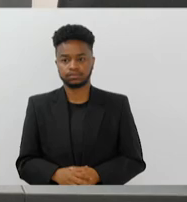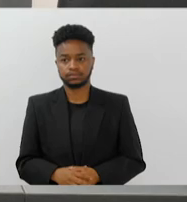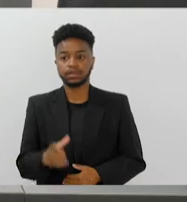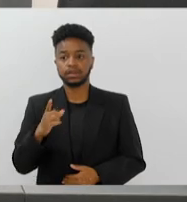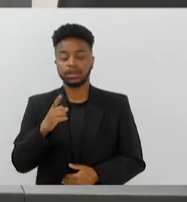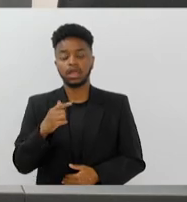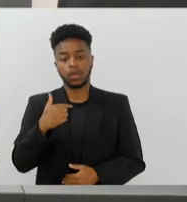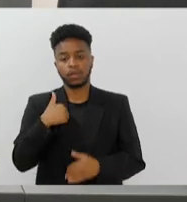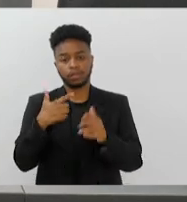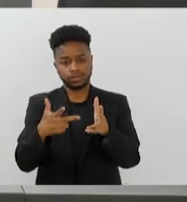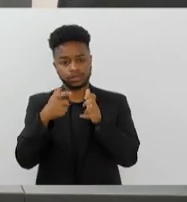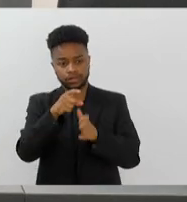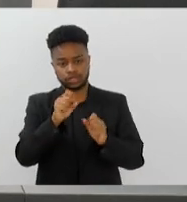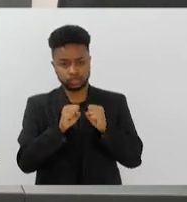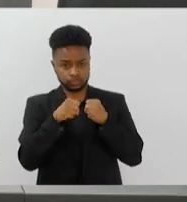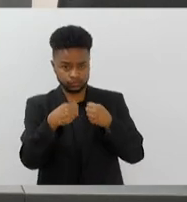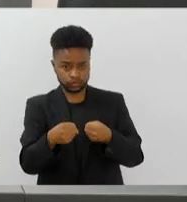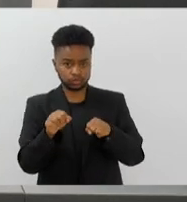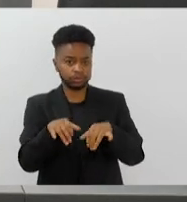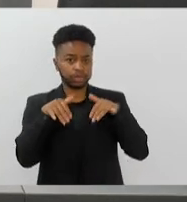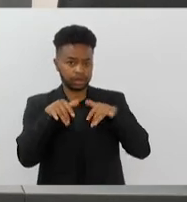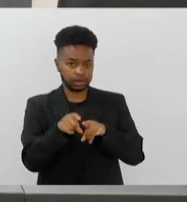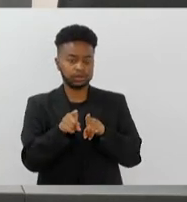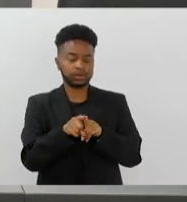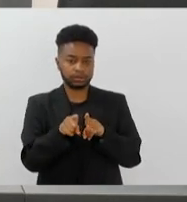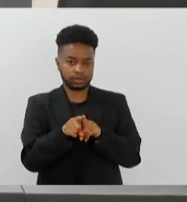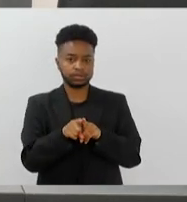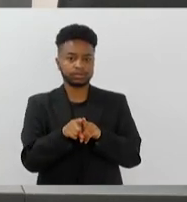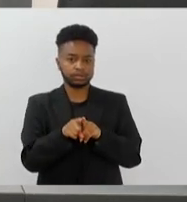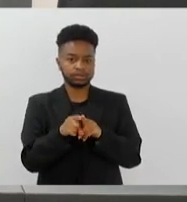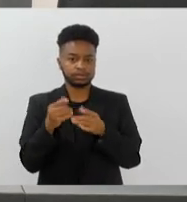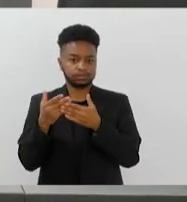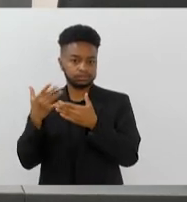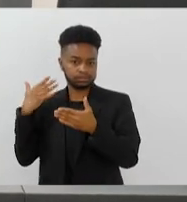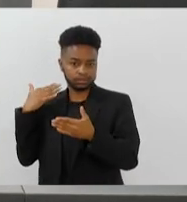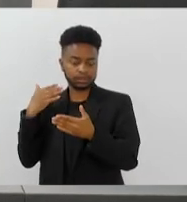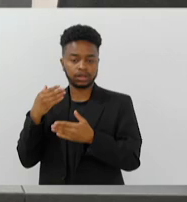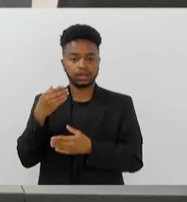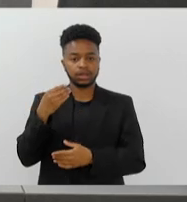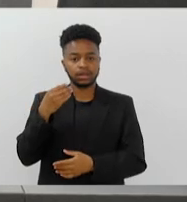o esforço de Vossa Excelência no plenário, deputado Luiz Paulo, nos últimos dias aí de